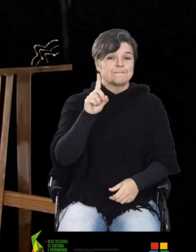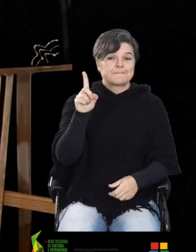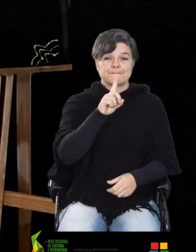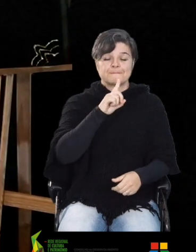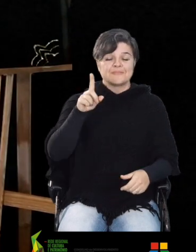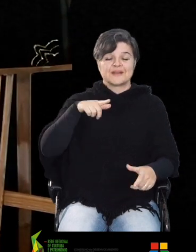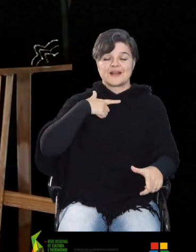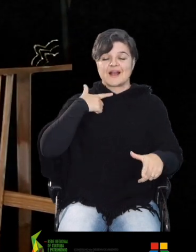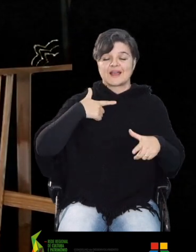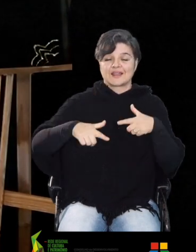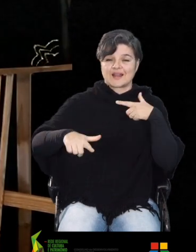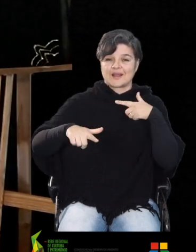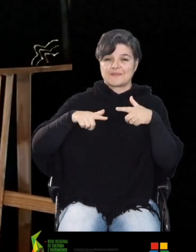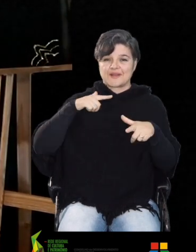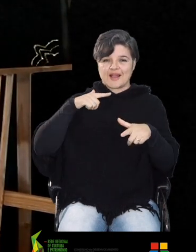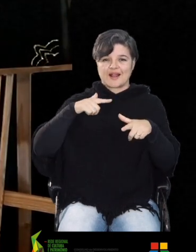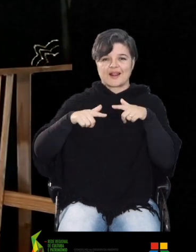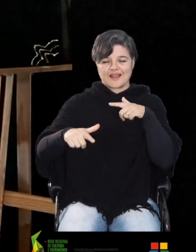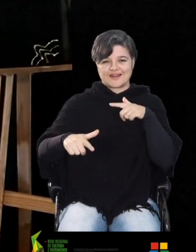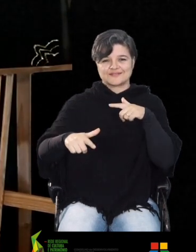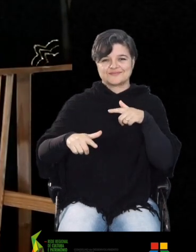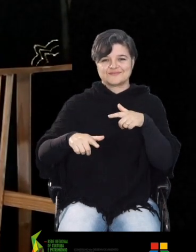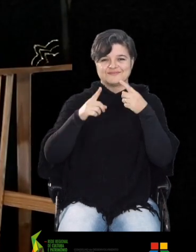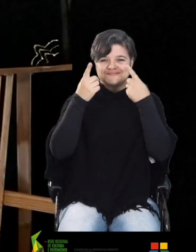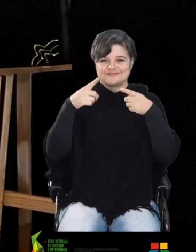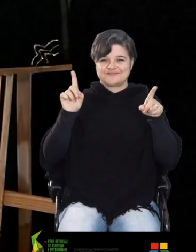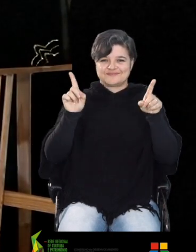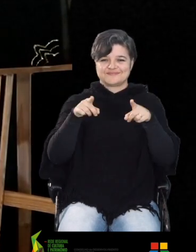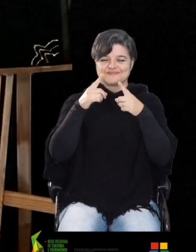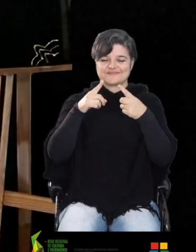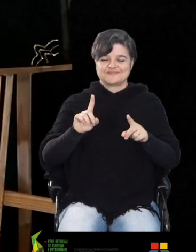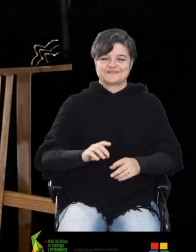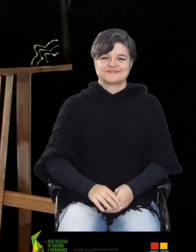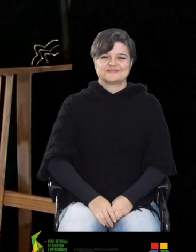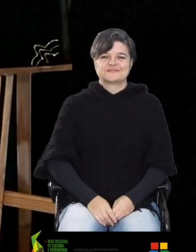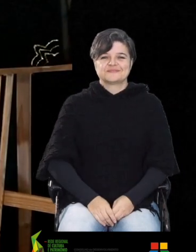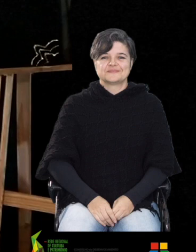não preciso trabalhar